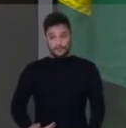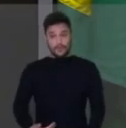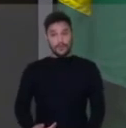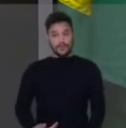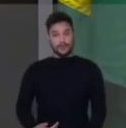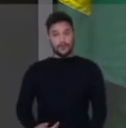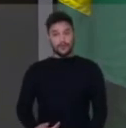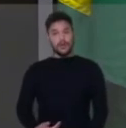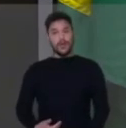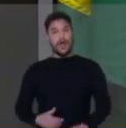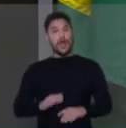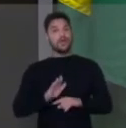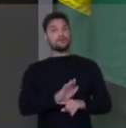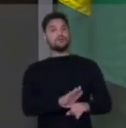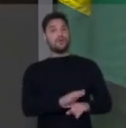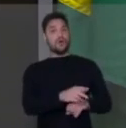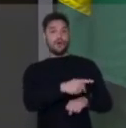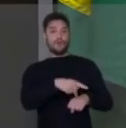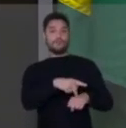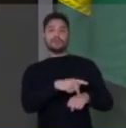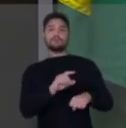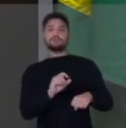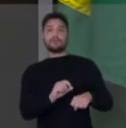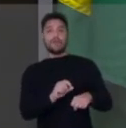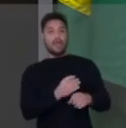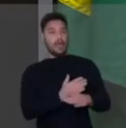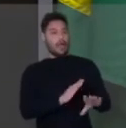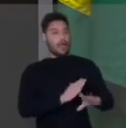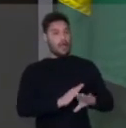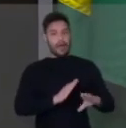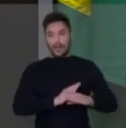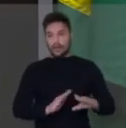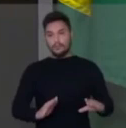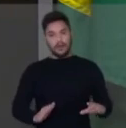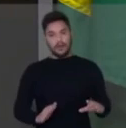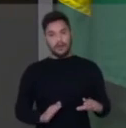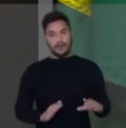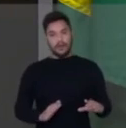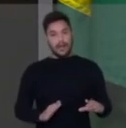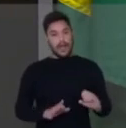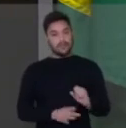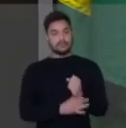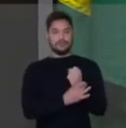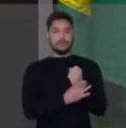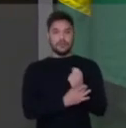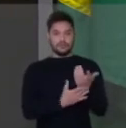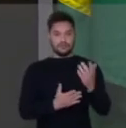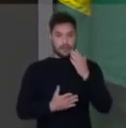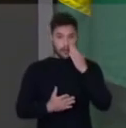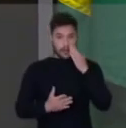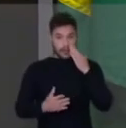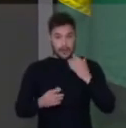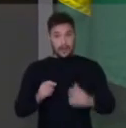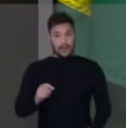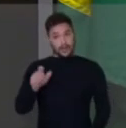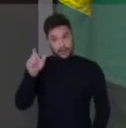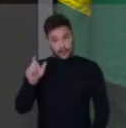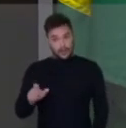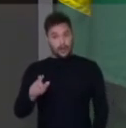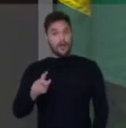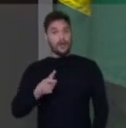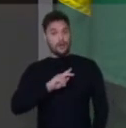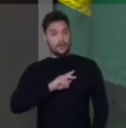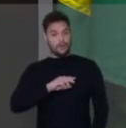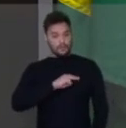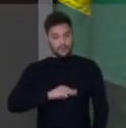trouxe para o Brasil do que a destruição por completa da nossa segurança pública. Quem tem que ter um paspalho como esse ministro